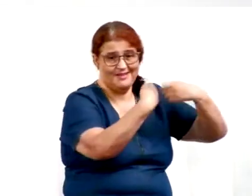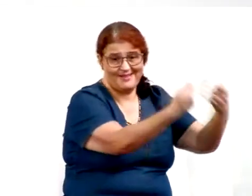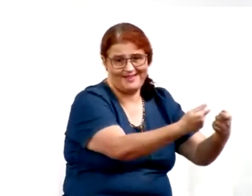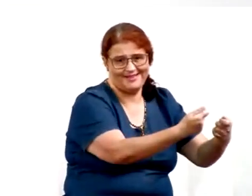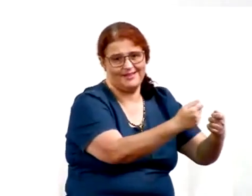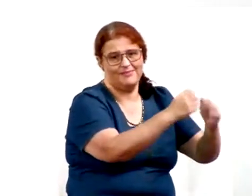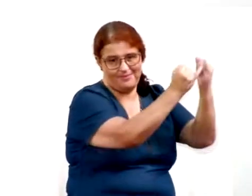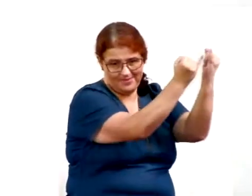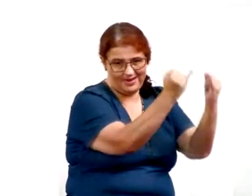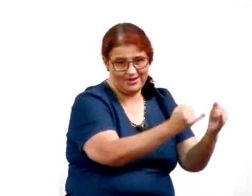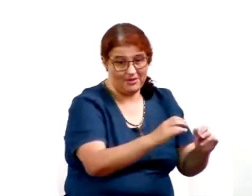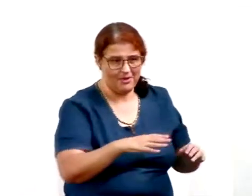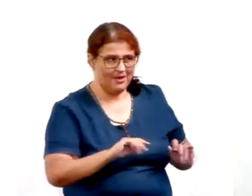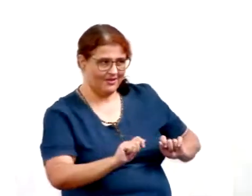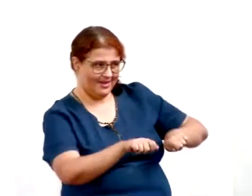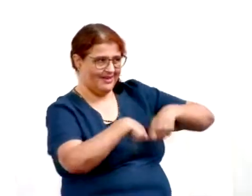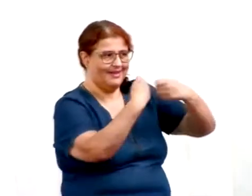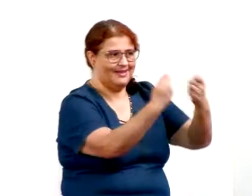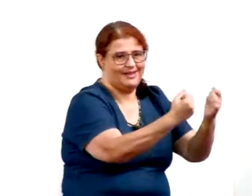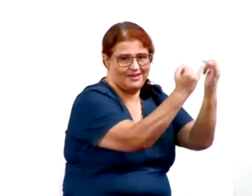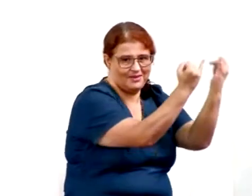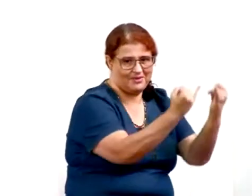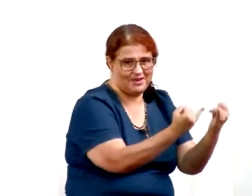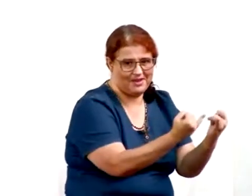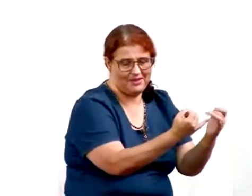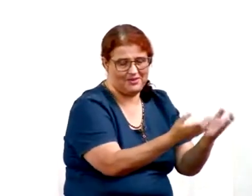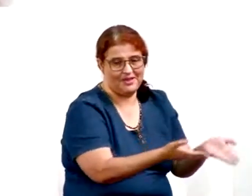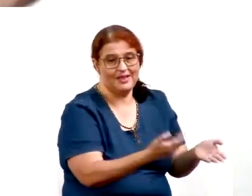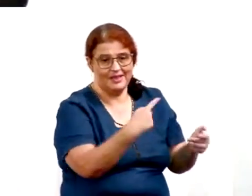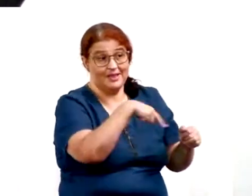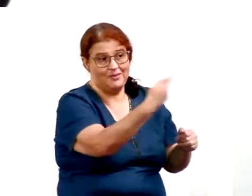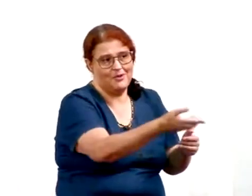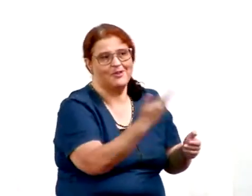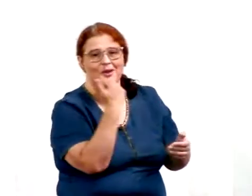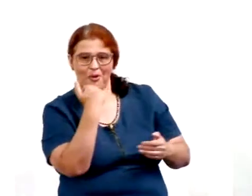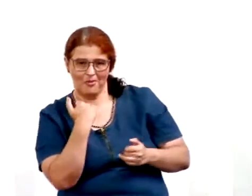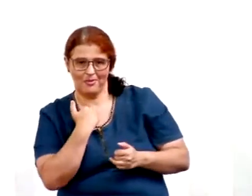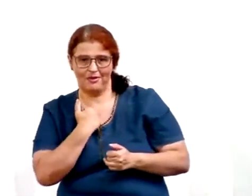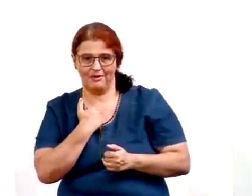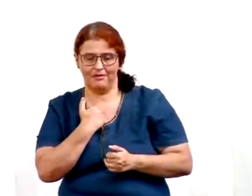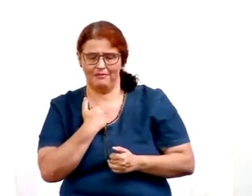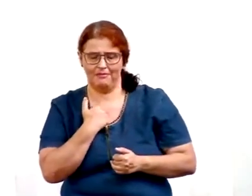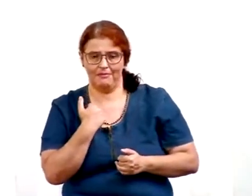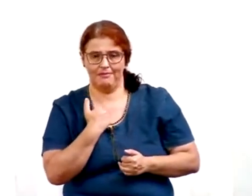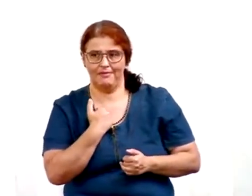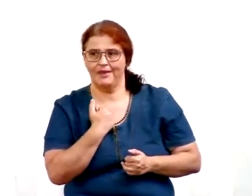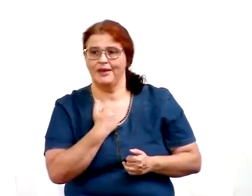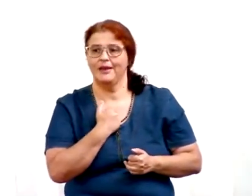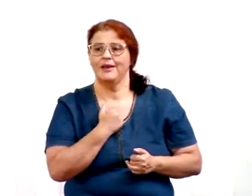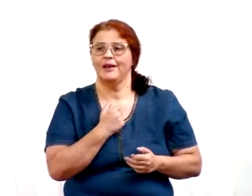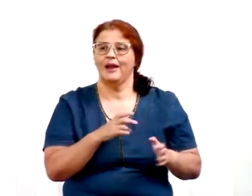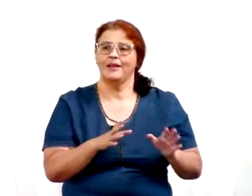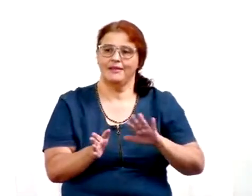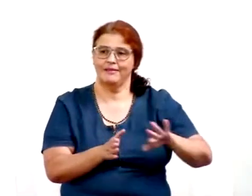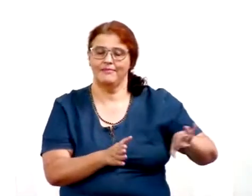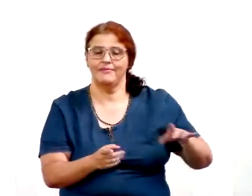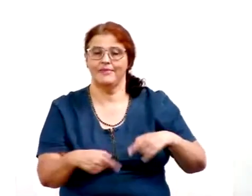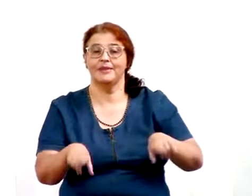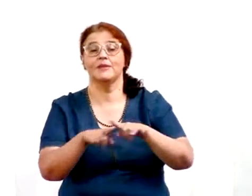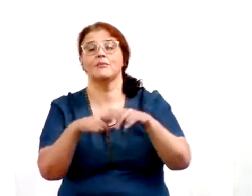da idolatria. Os capítulos finais nos falam então do problema do culto, quando eles se reuniam para adorar a